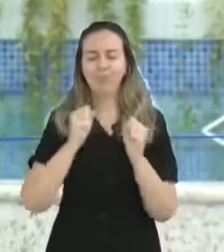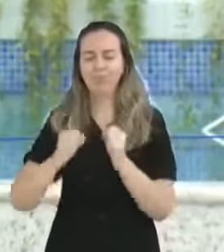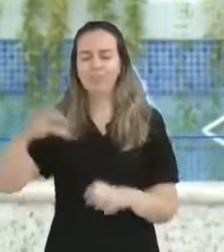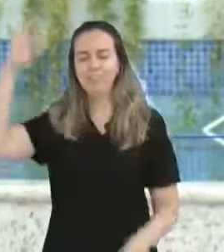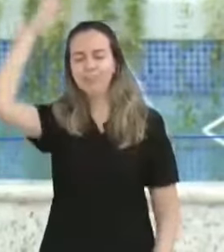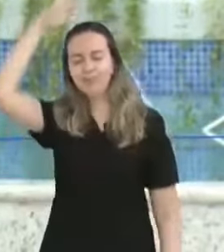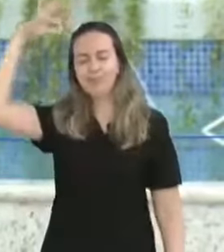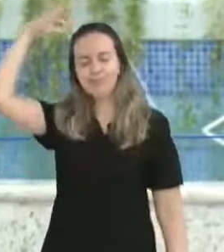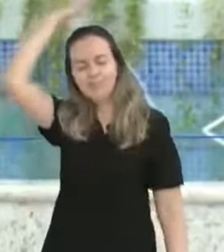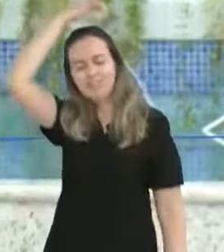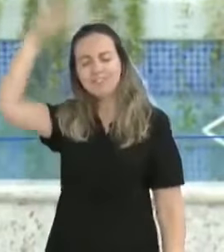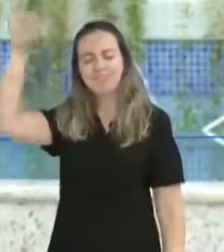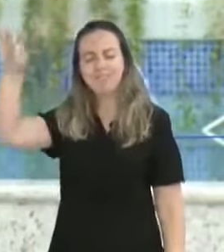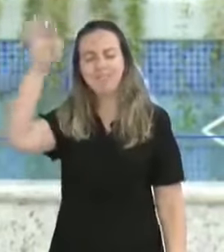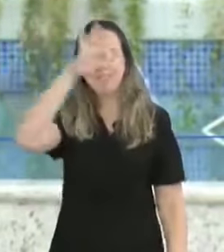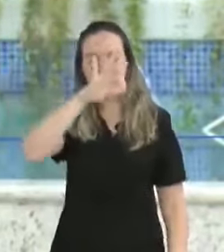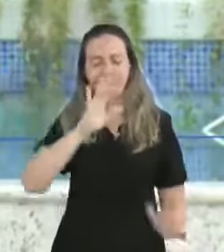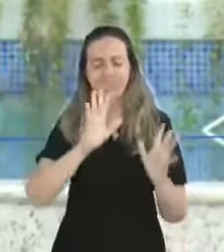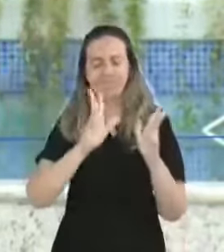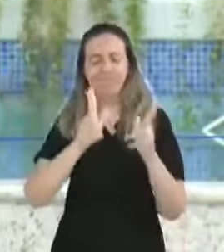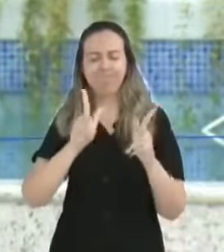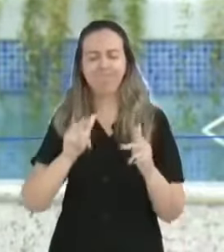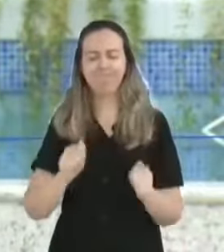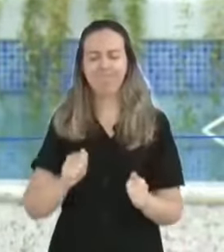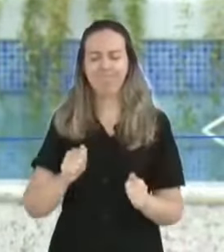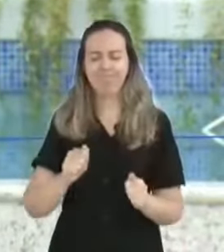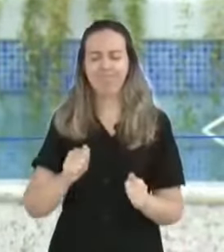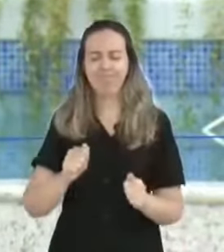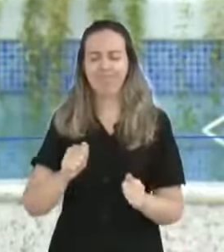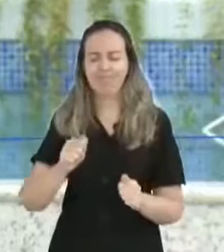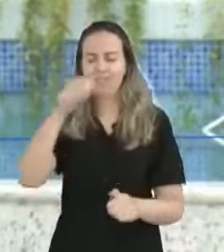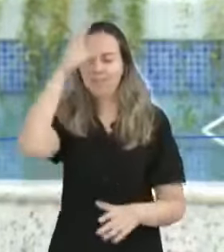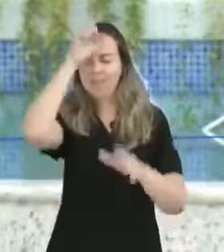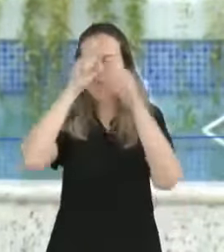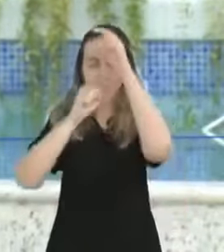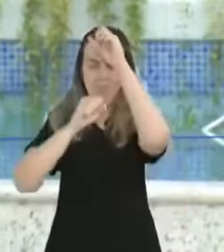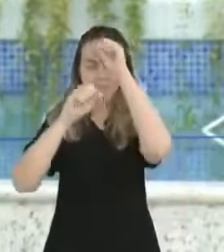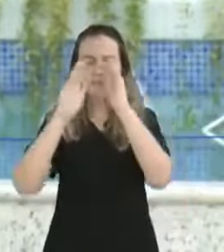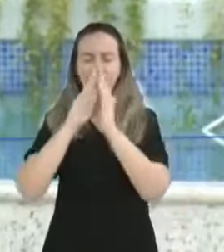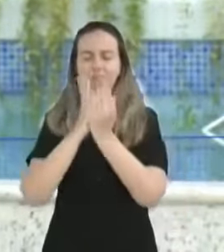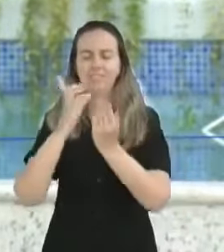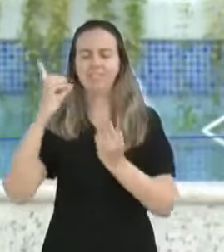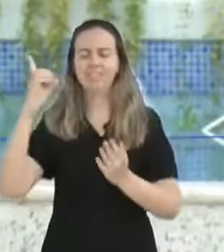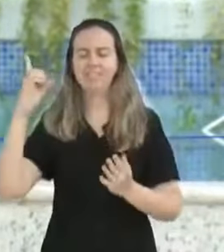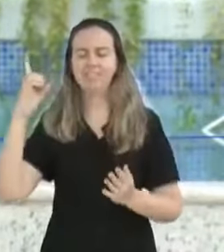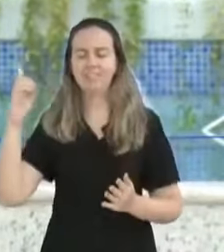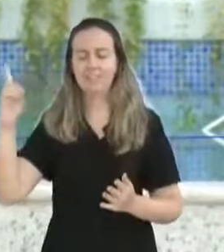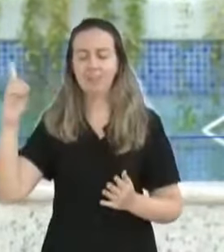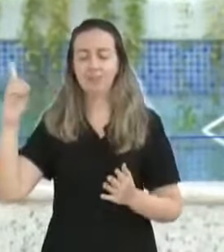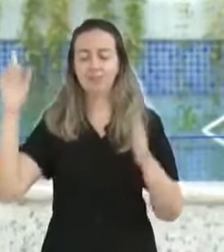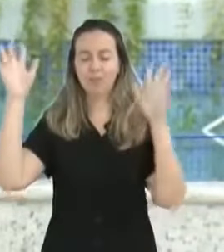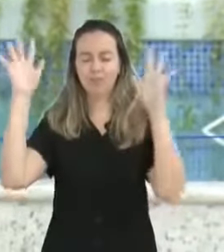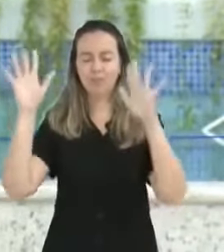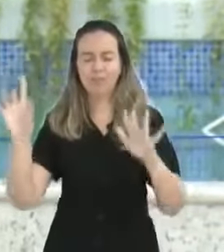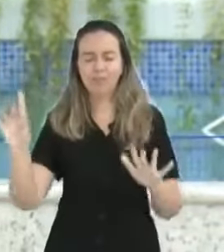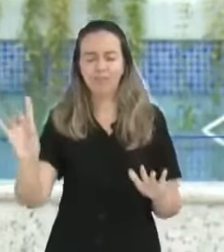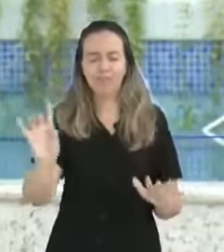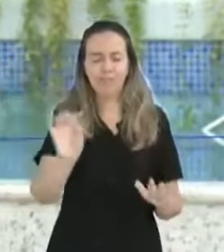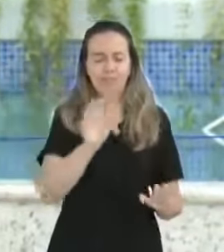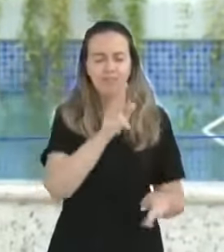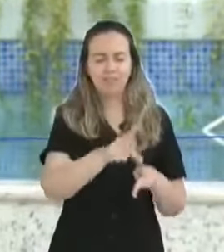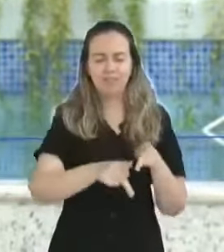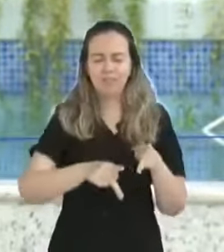Teu Espírito, alimentados pela Tua palavra. Faz maravilhas no meio do teu